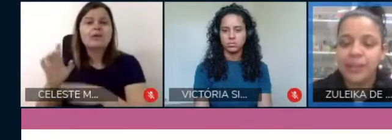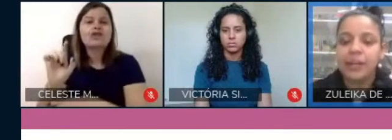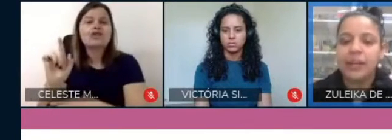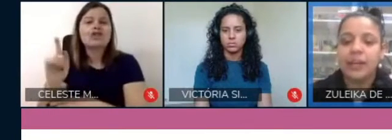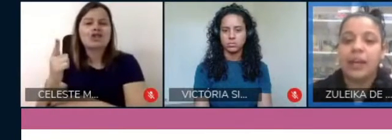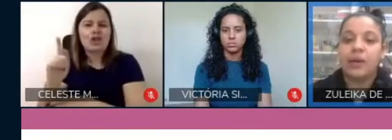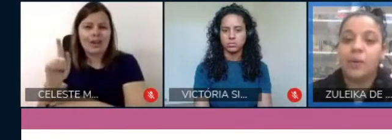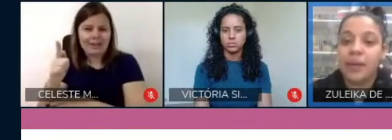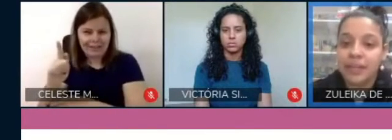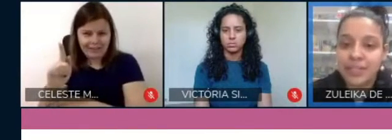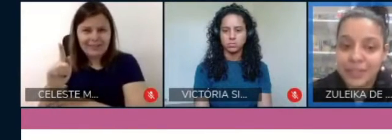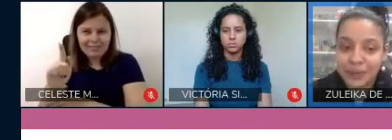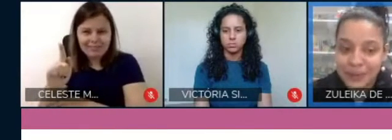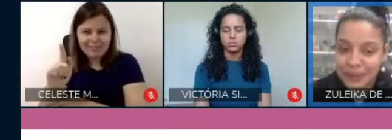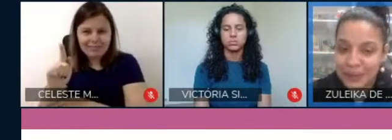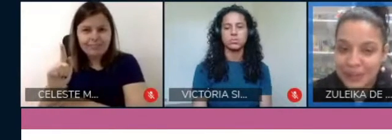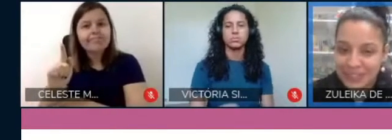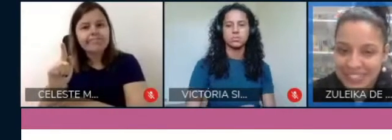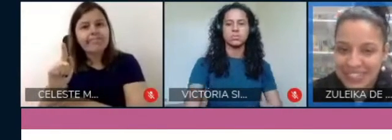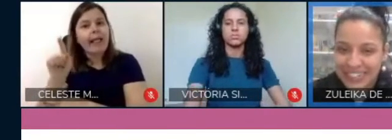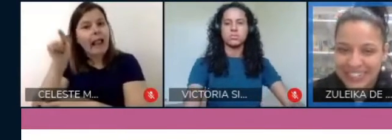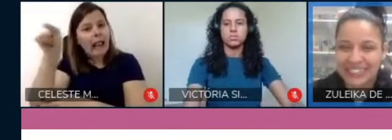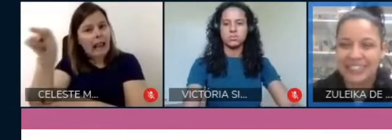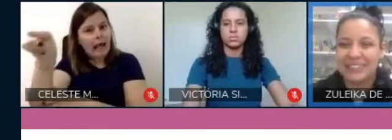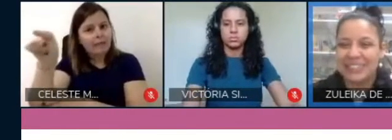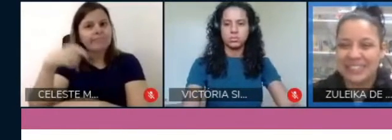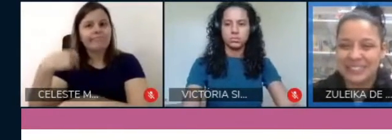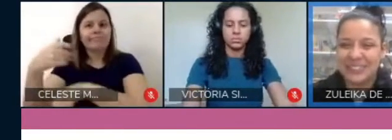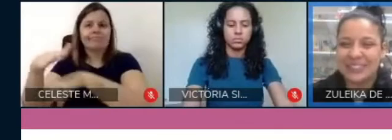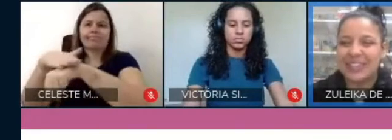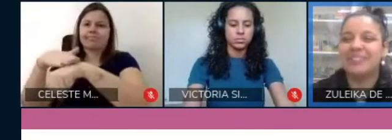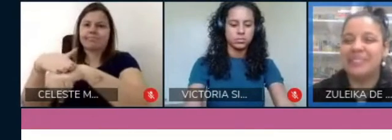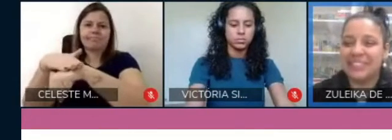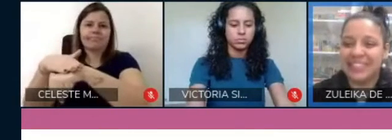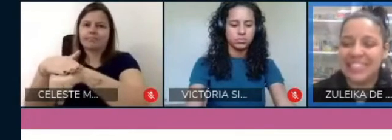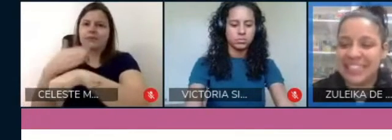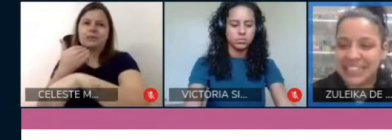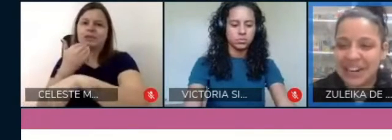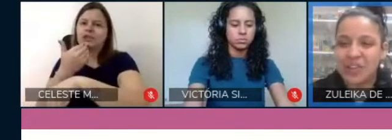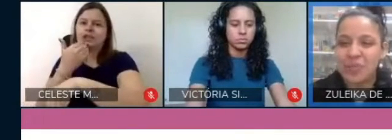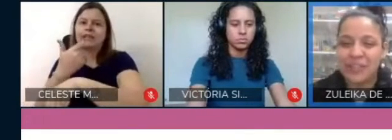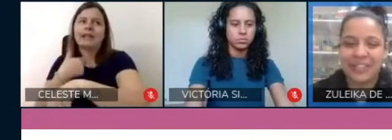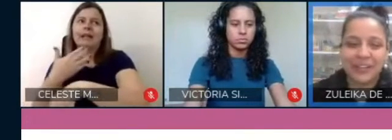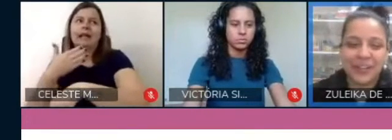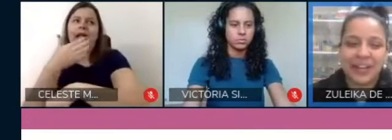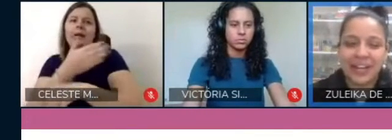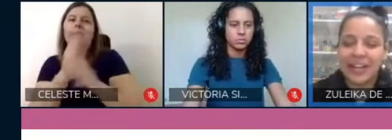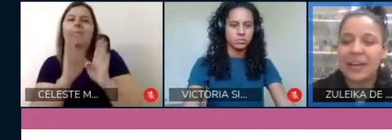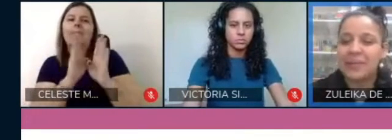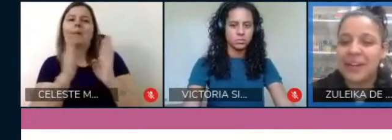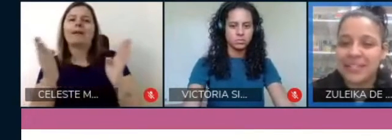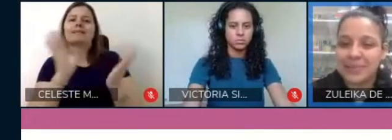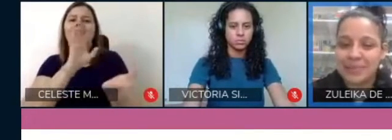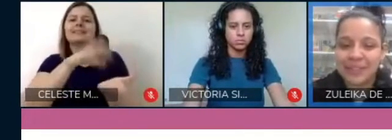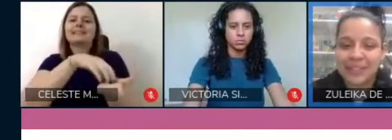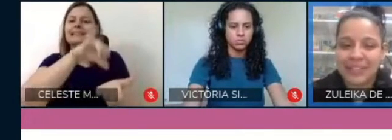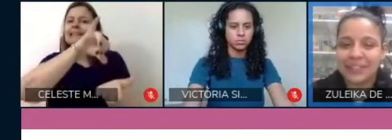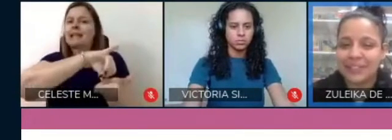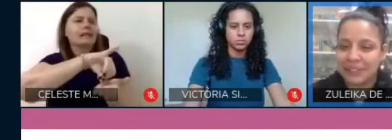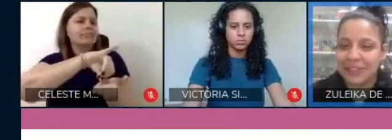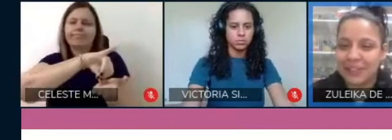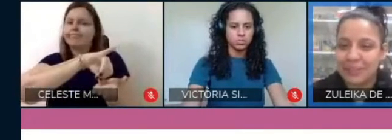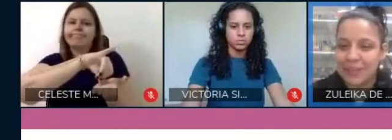da GEO, é com eles que eu tenho que conversar, né? Não adianta eu procurar a biblioteca central, porque não é para